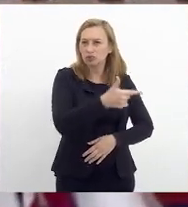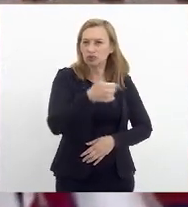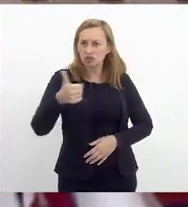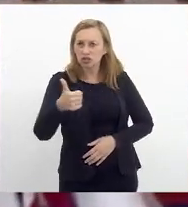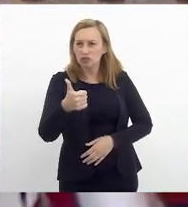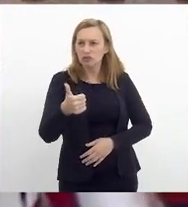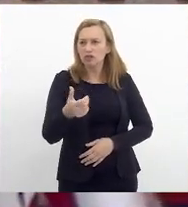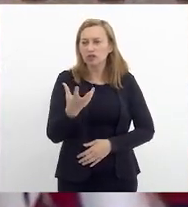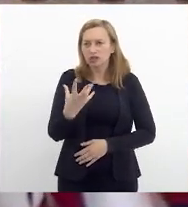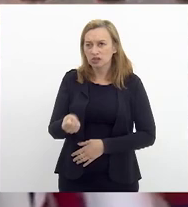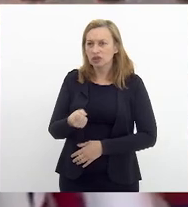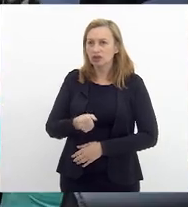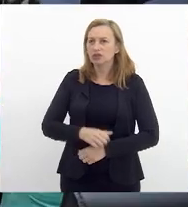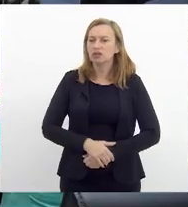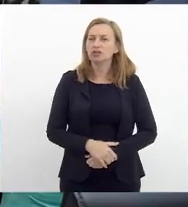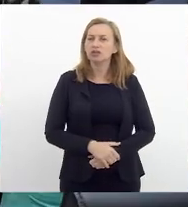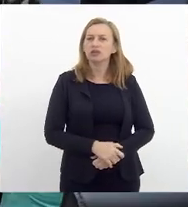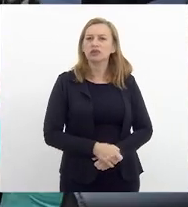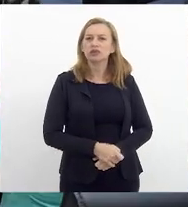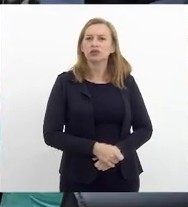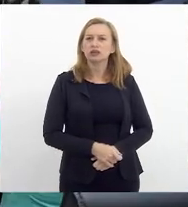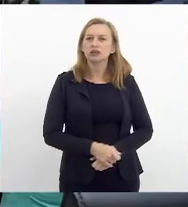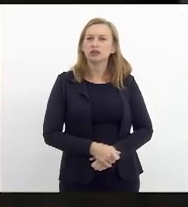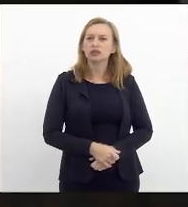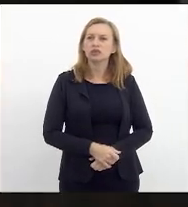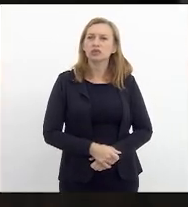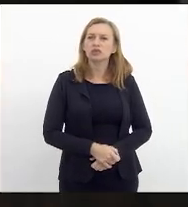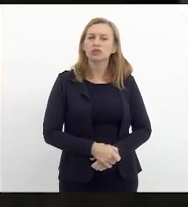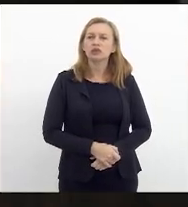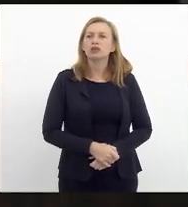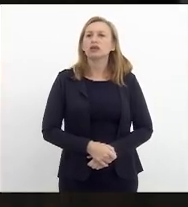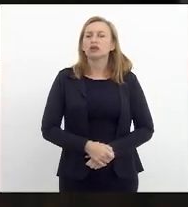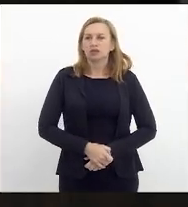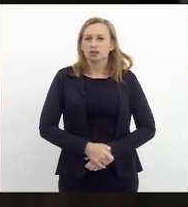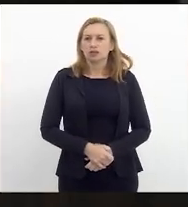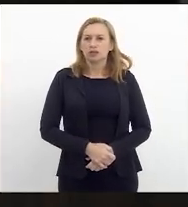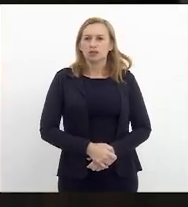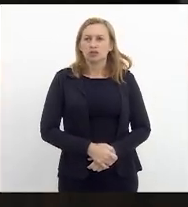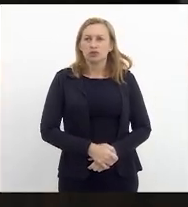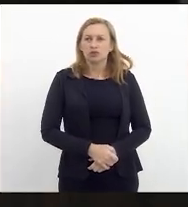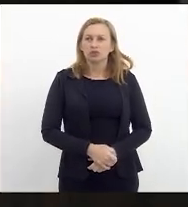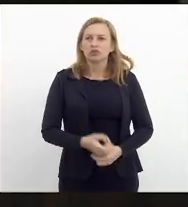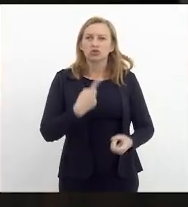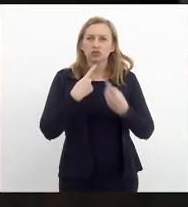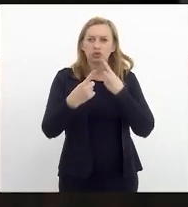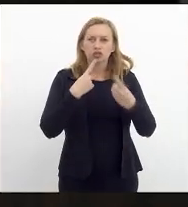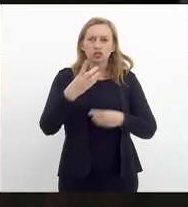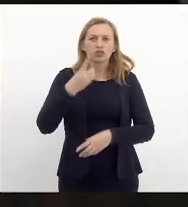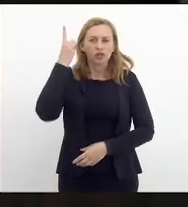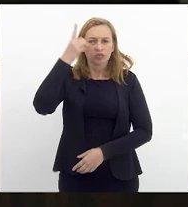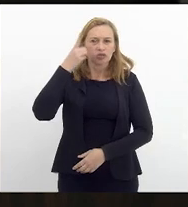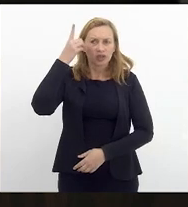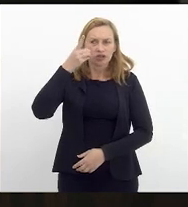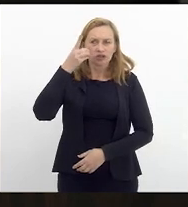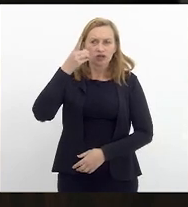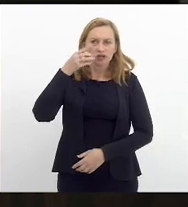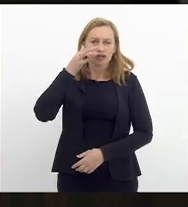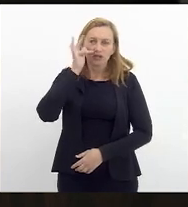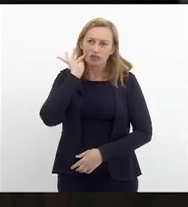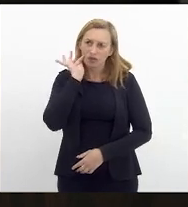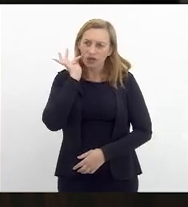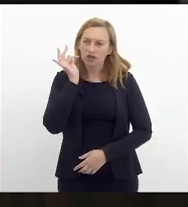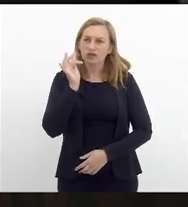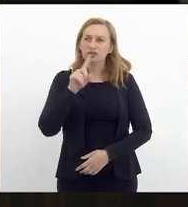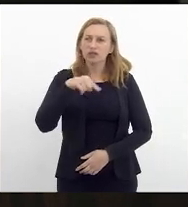é favorável. Os pareceres emitidos para discutir, deputado Flávio, seguido